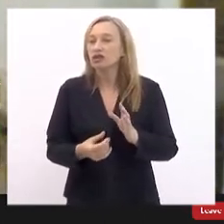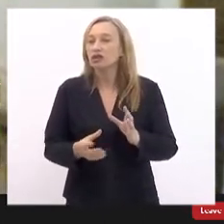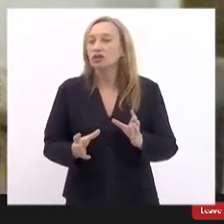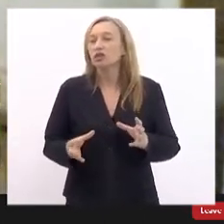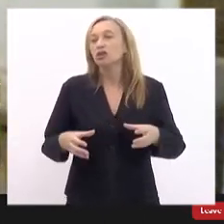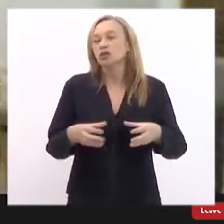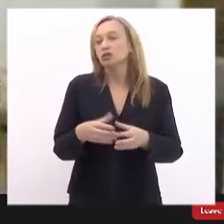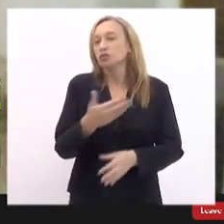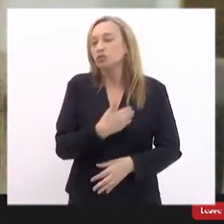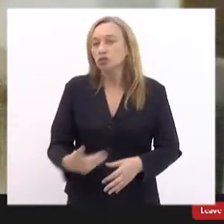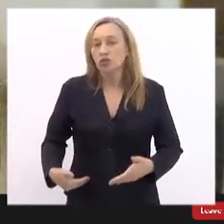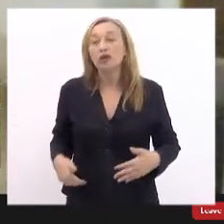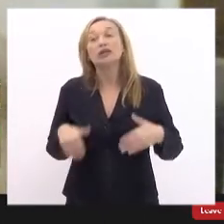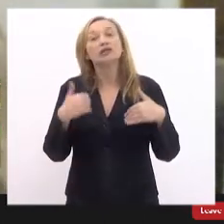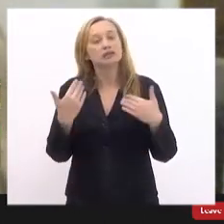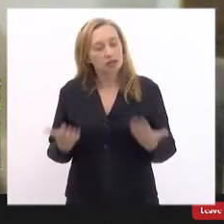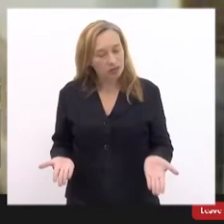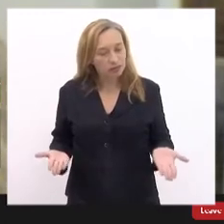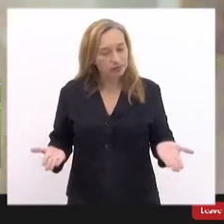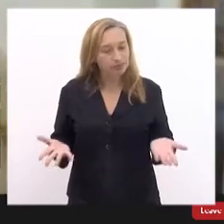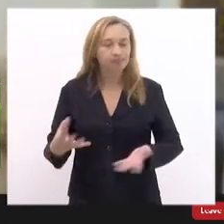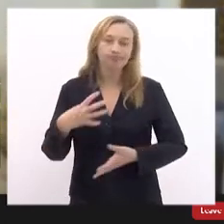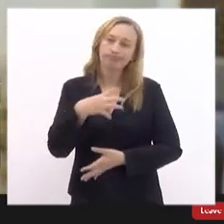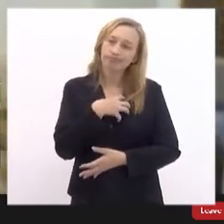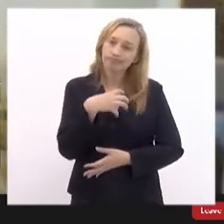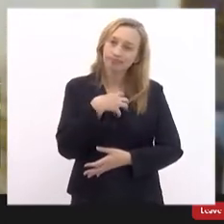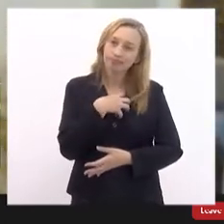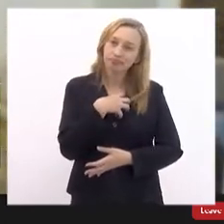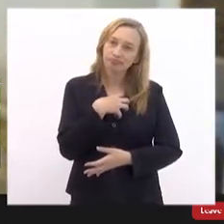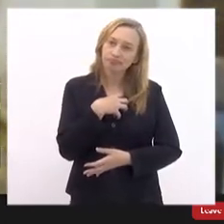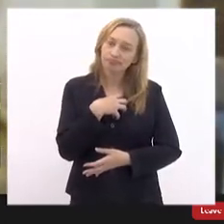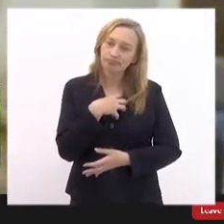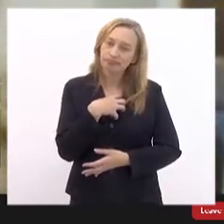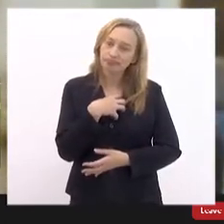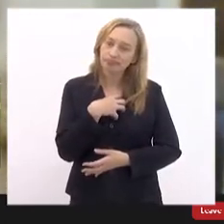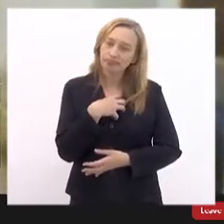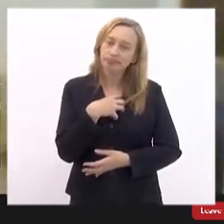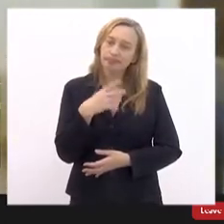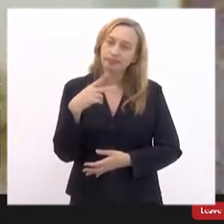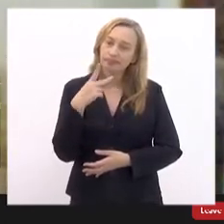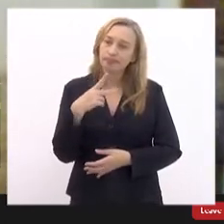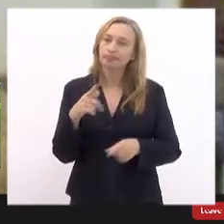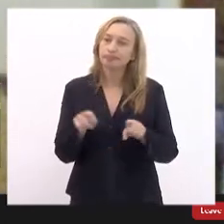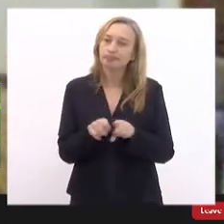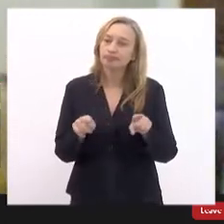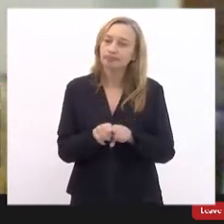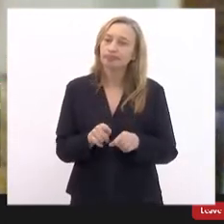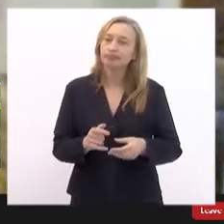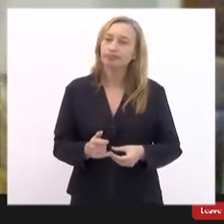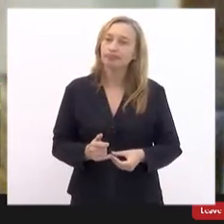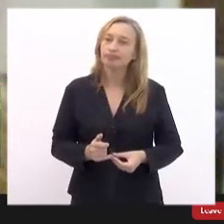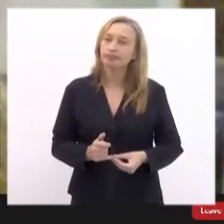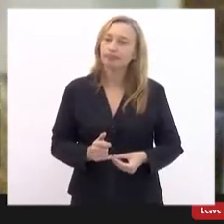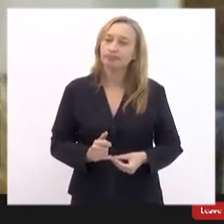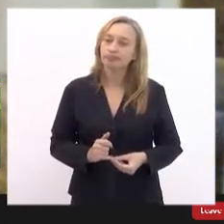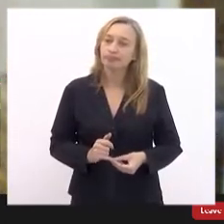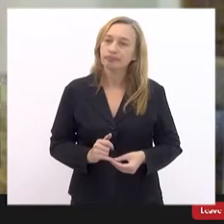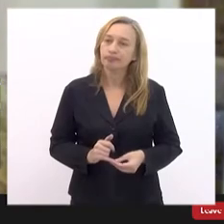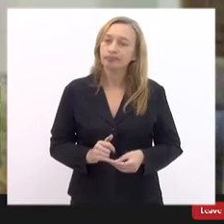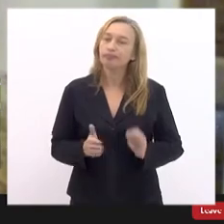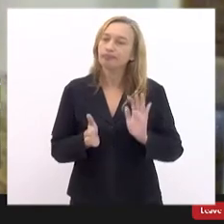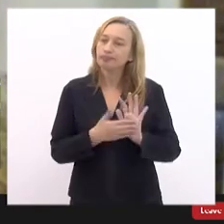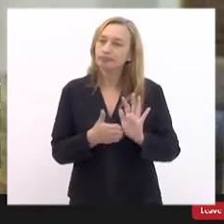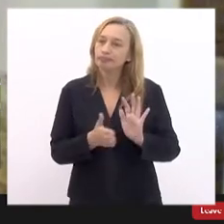governo, certo? Então, nesse sentido, e o que colabora também com a